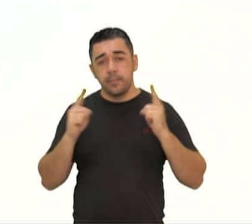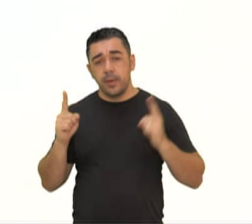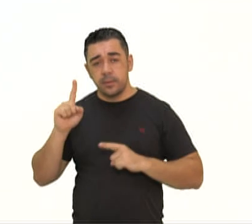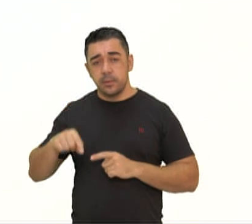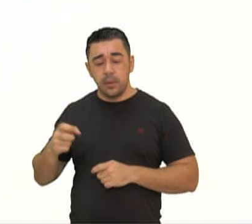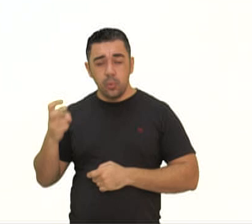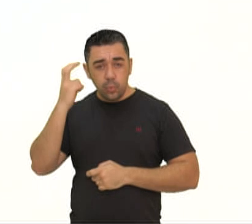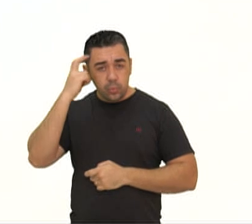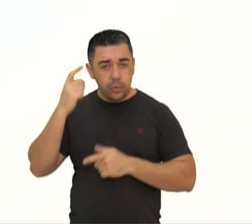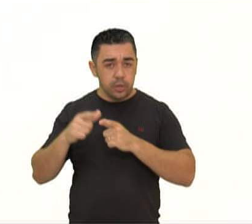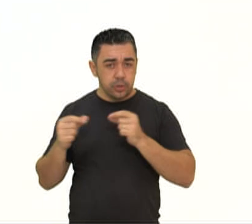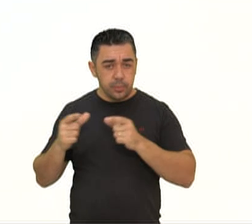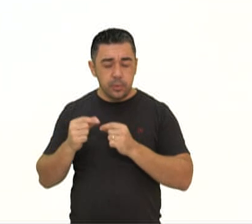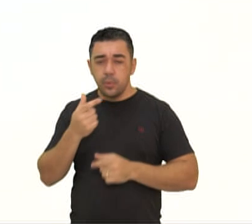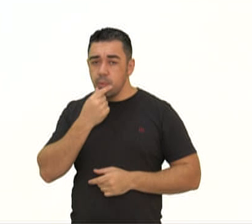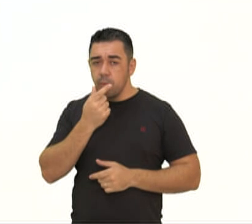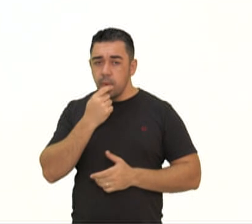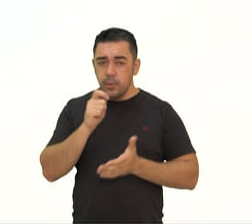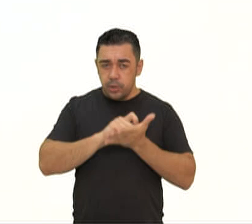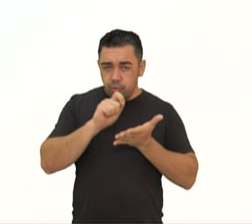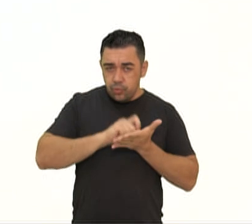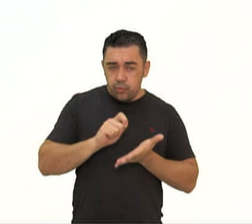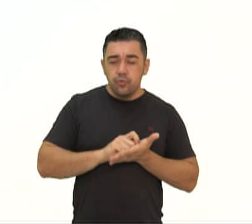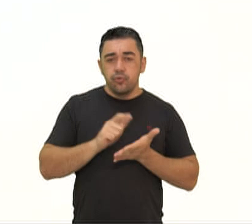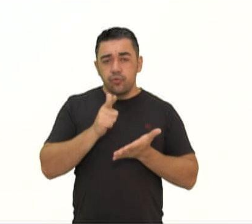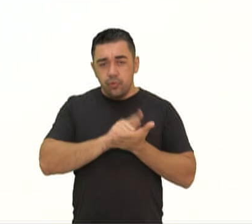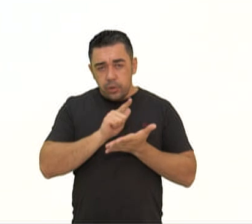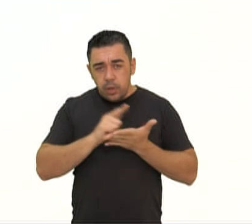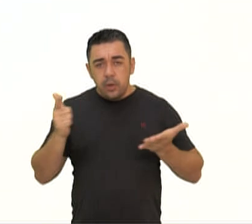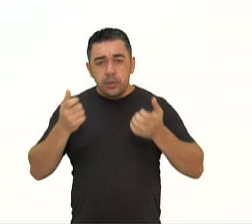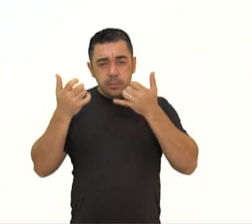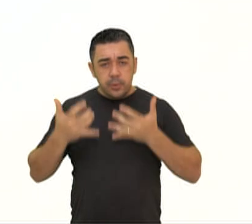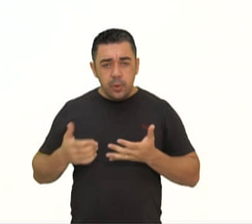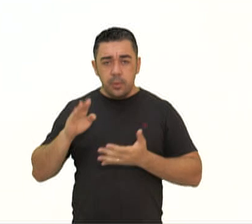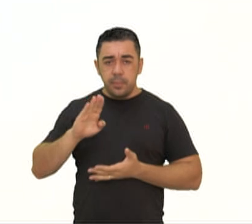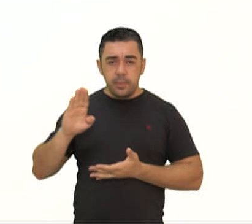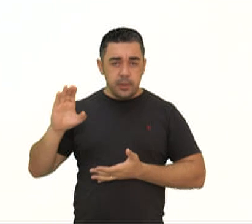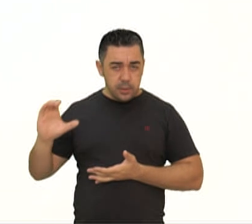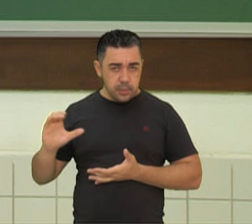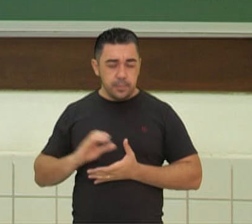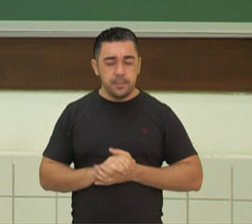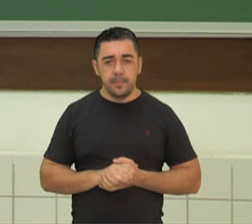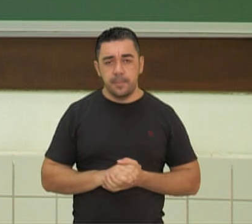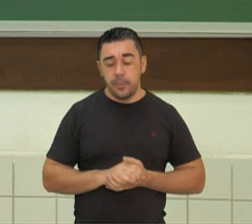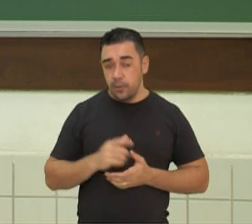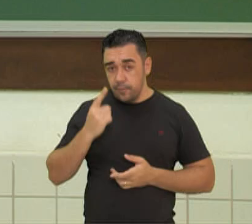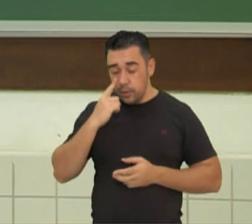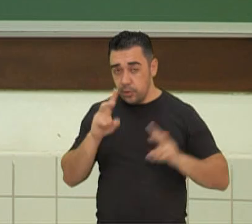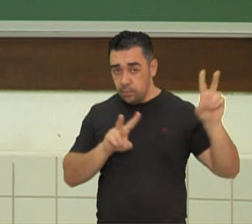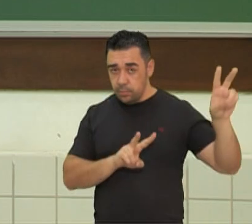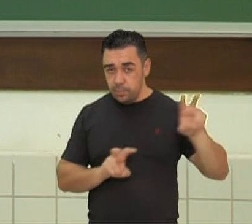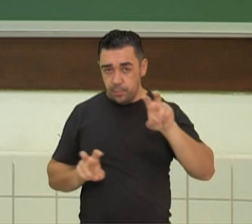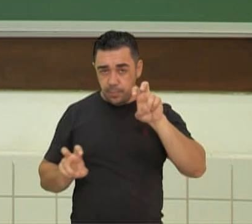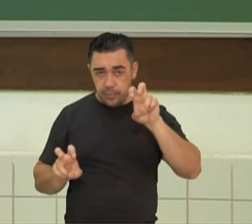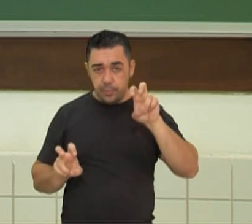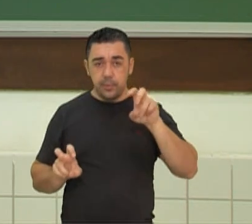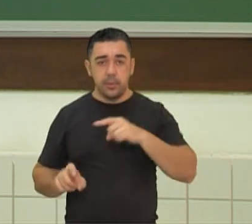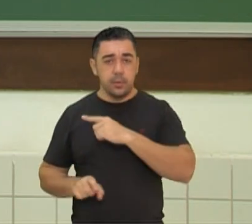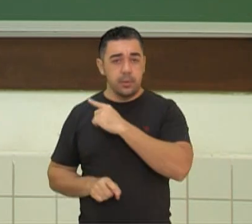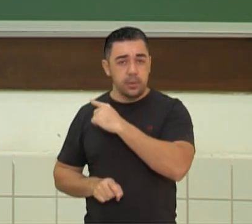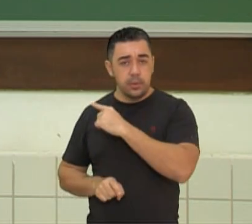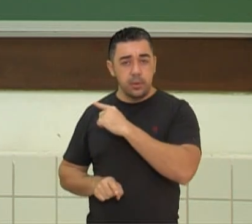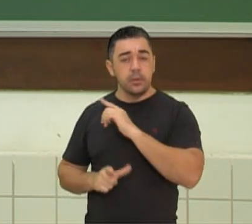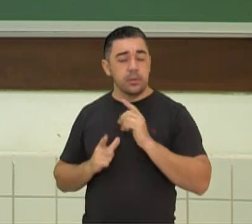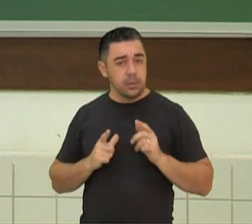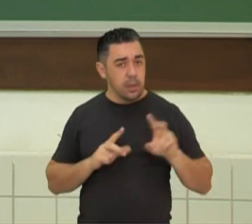disse o jornalista esportivo Scott McTire à BBC. Vejam, pessoal, que nesse trecho que o professor acabou de